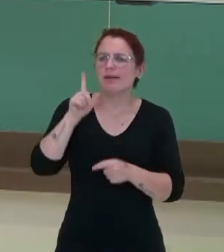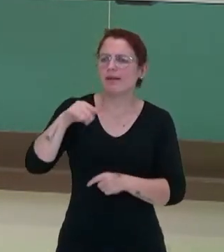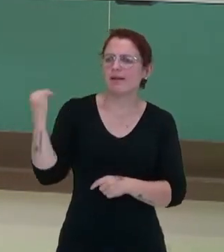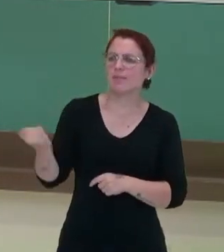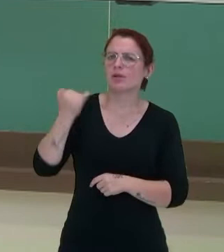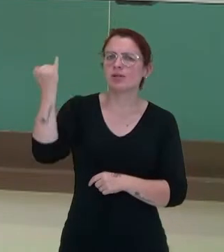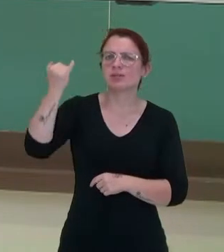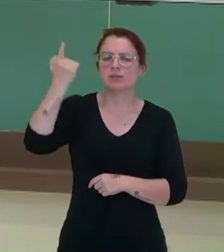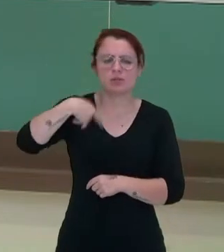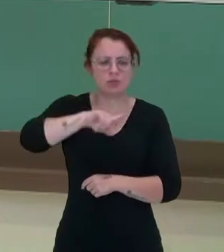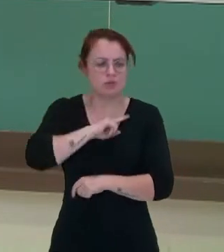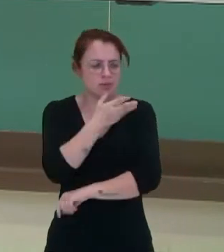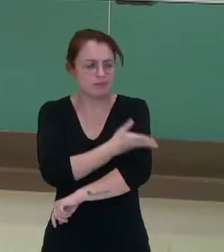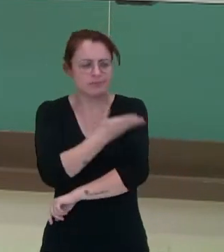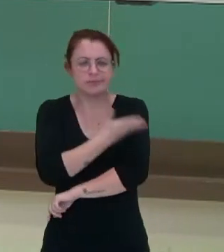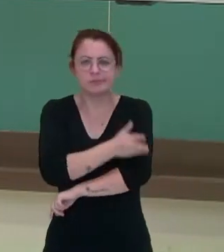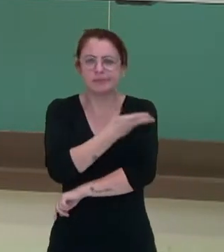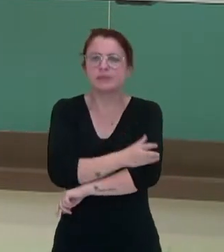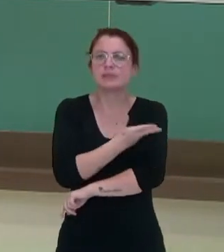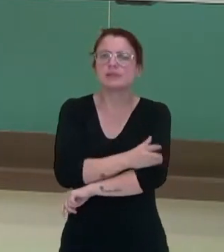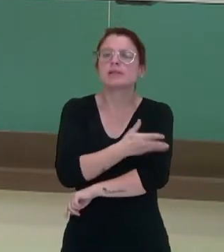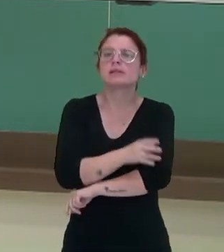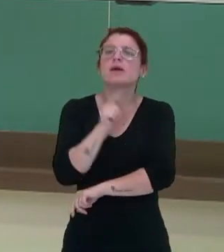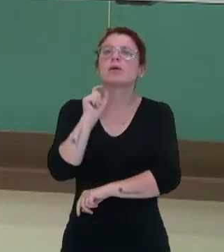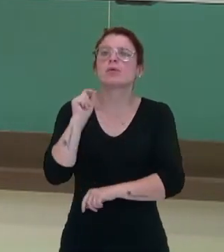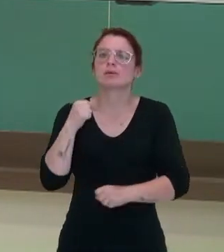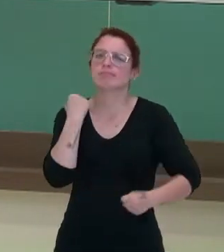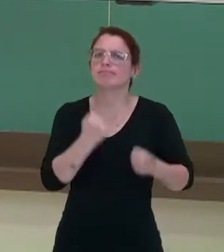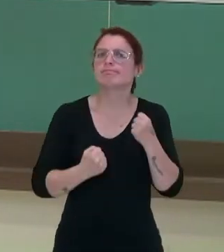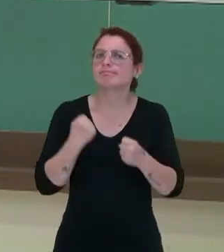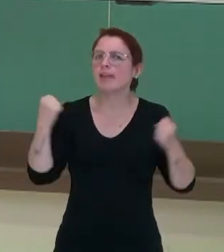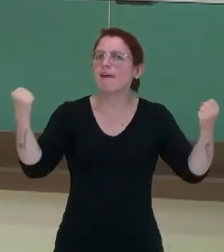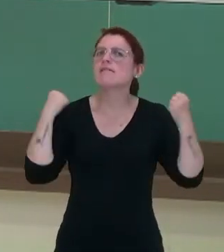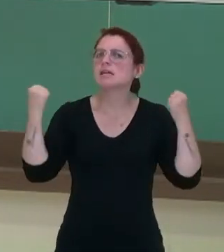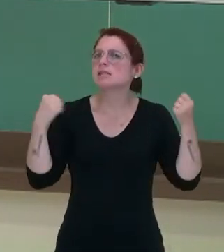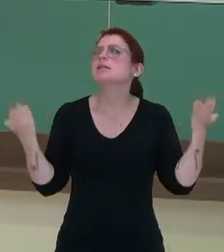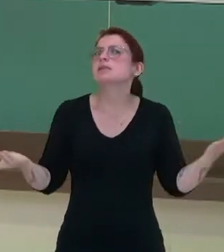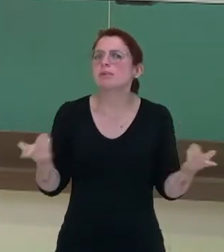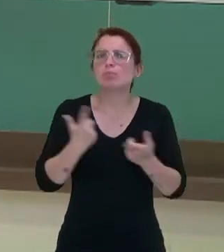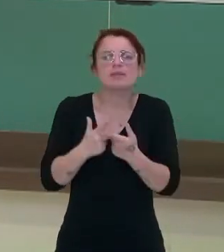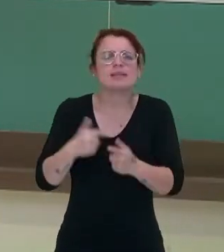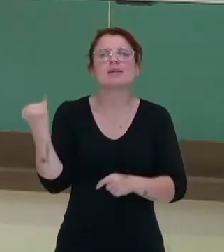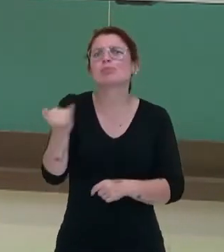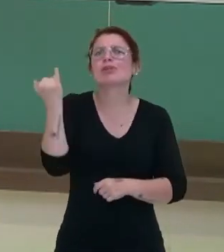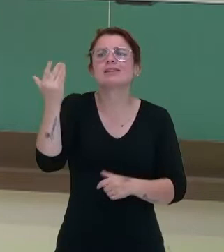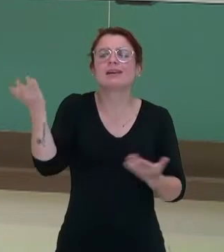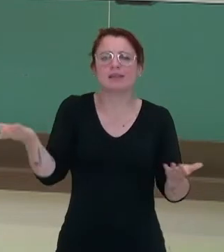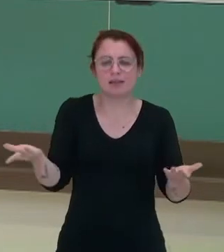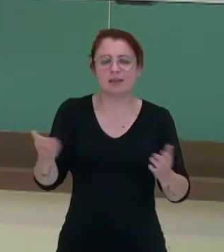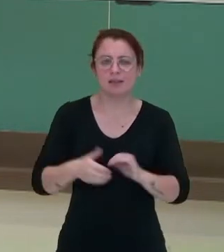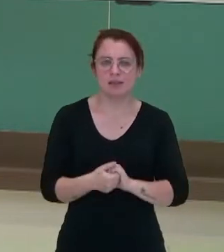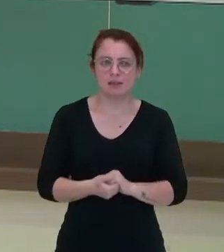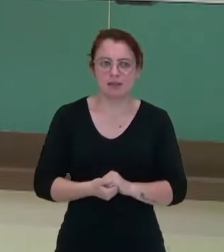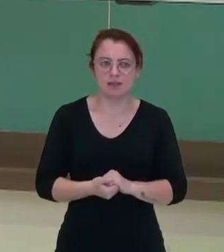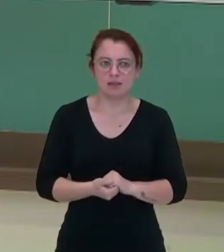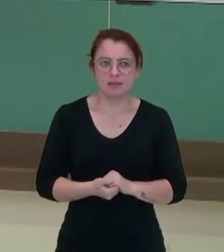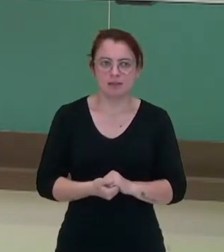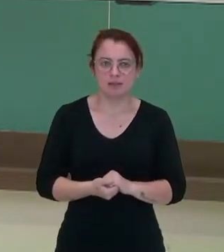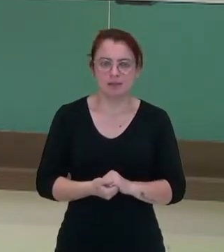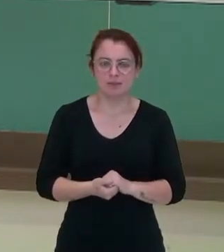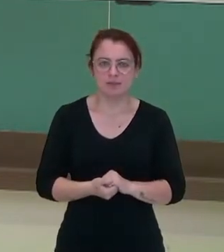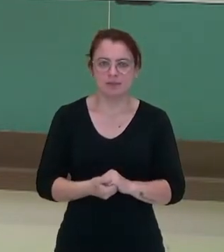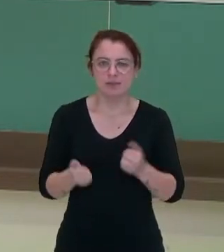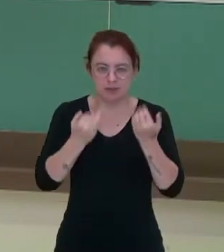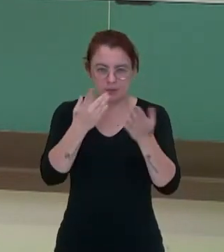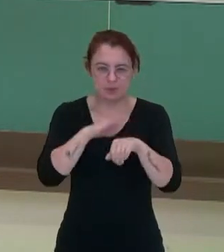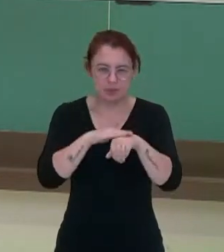a prática de atividades físicas? E aí? Por que será que é importante realizar alguma atividade? Vou dar um tempinho para você